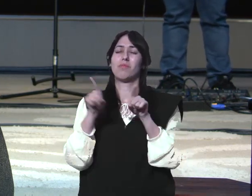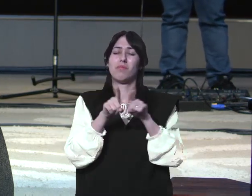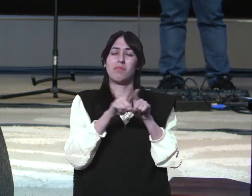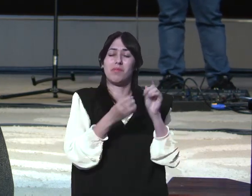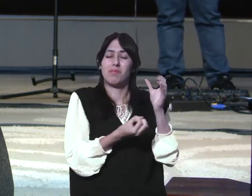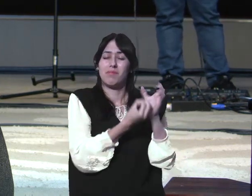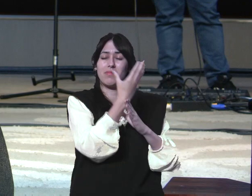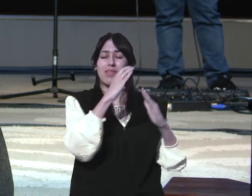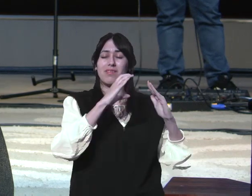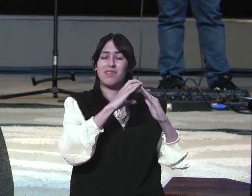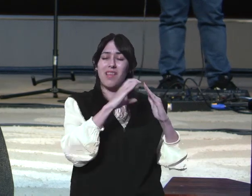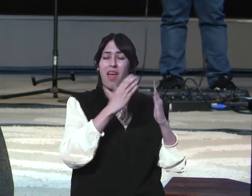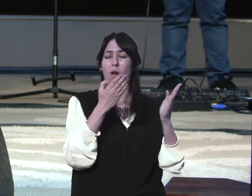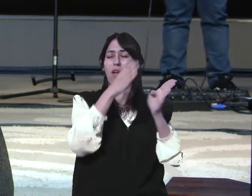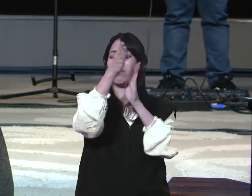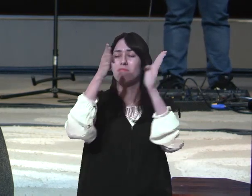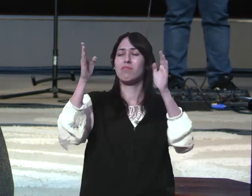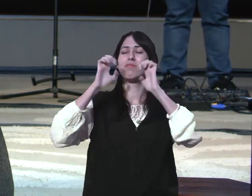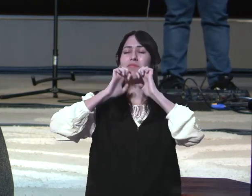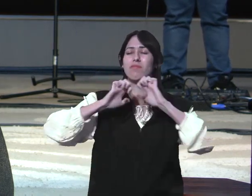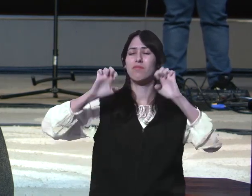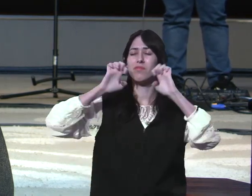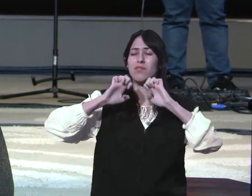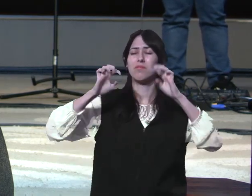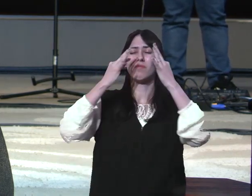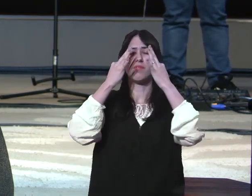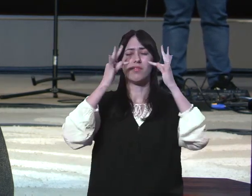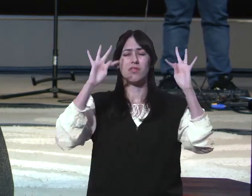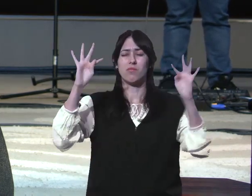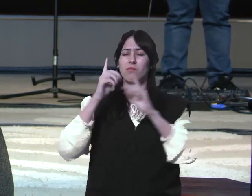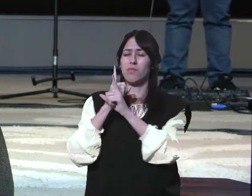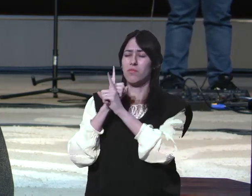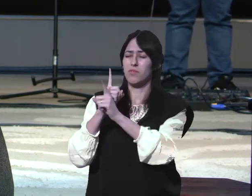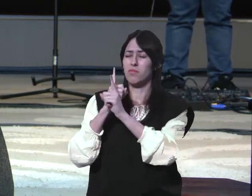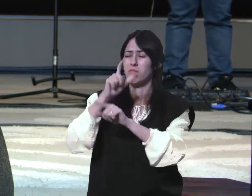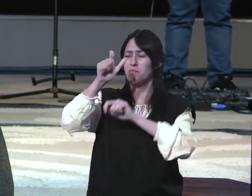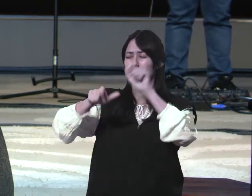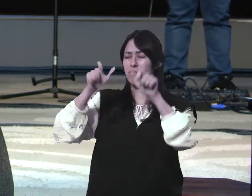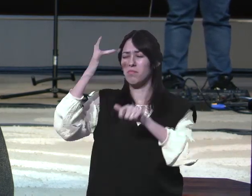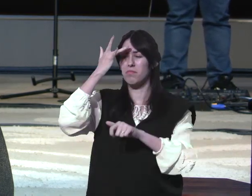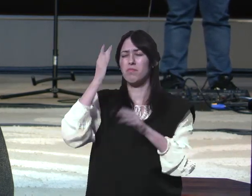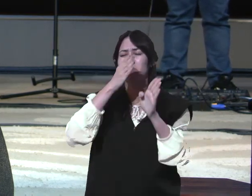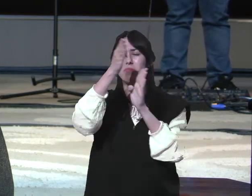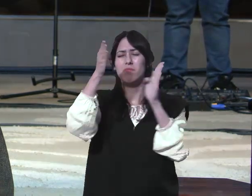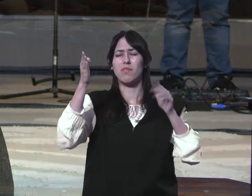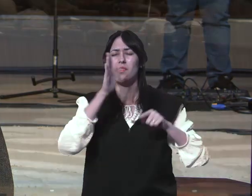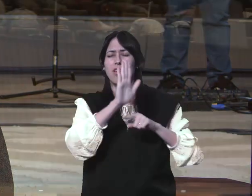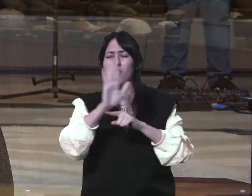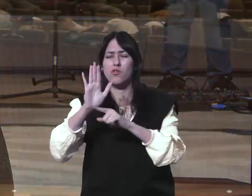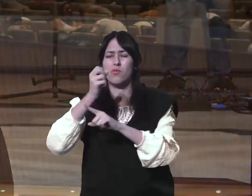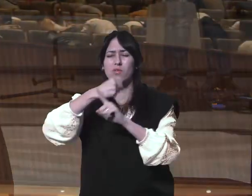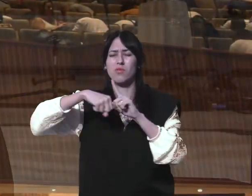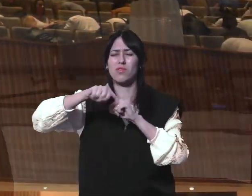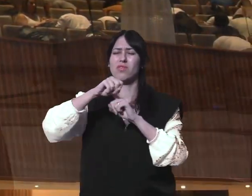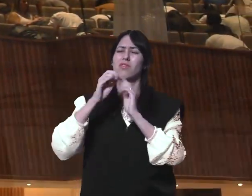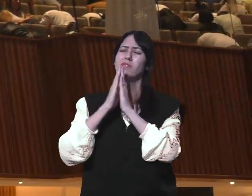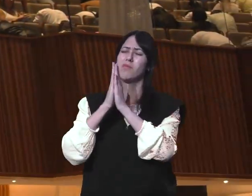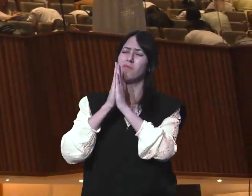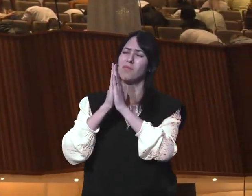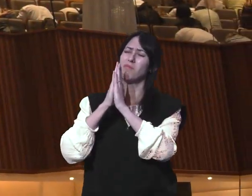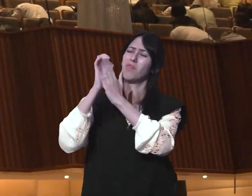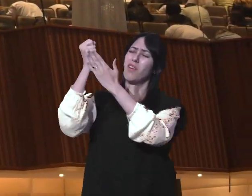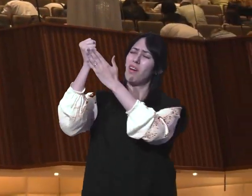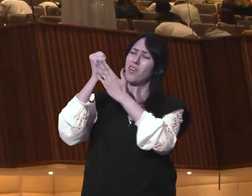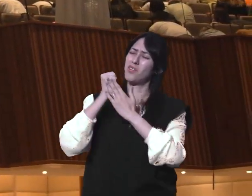dando testemunhos, discipulando alguém, se envolvendo na obra social. Deus, nos ajuda a